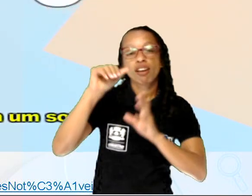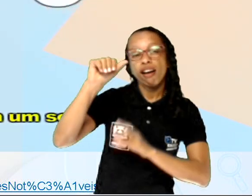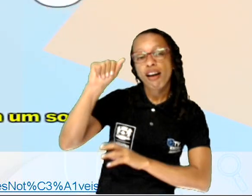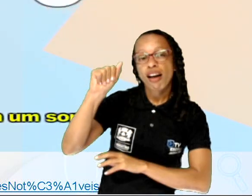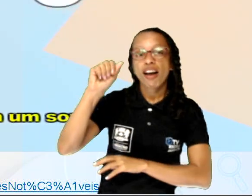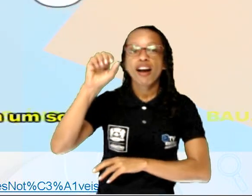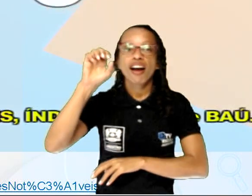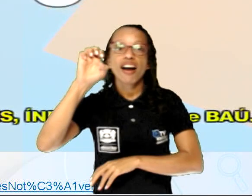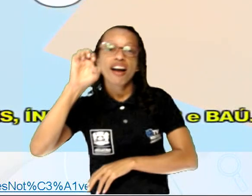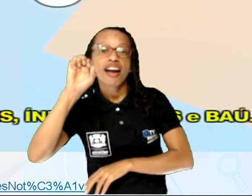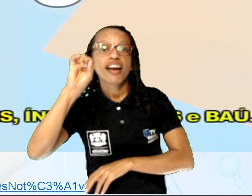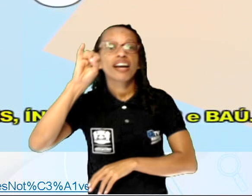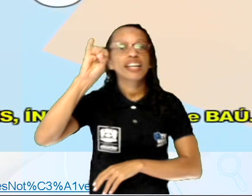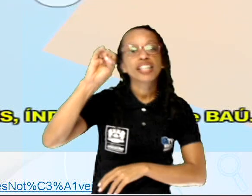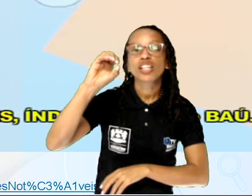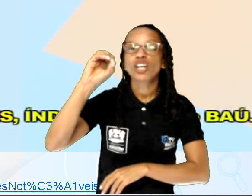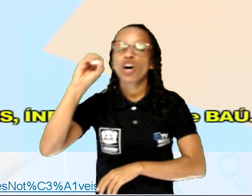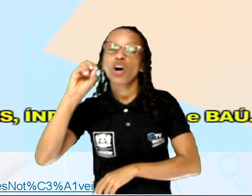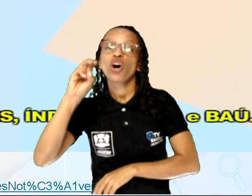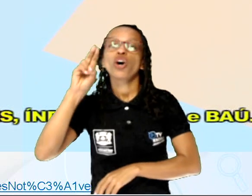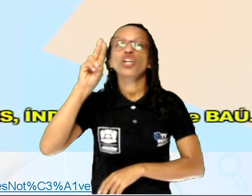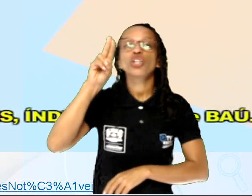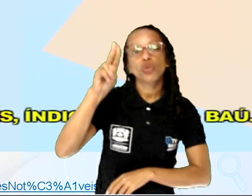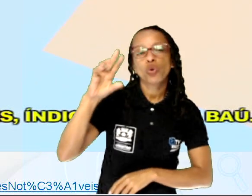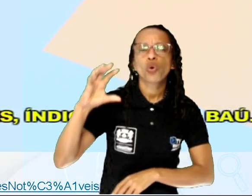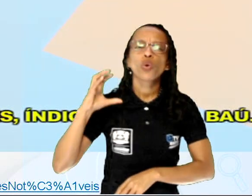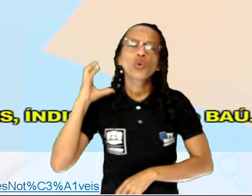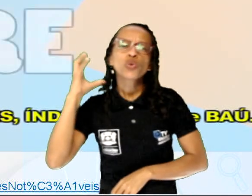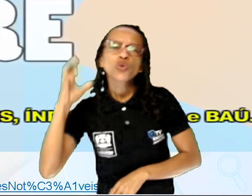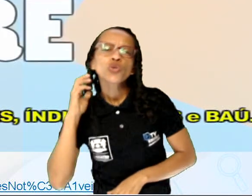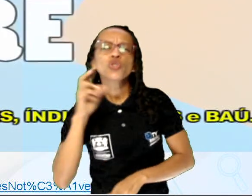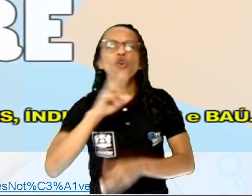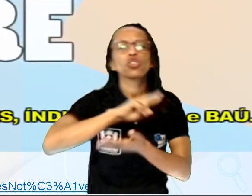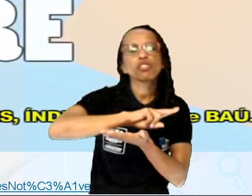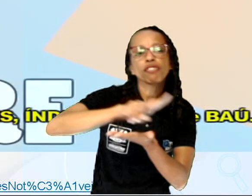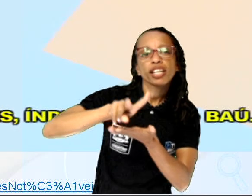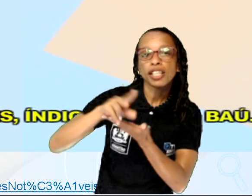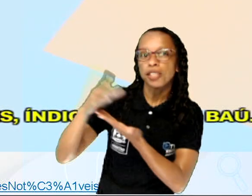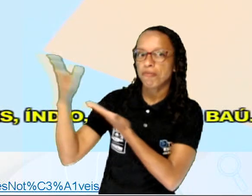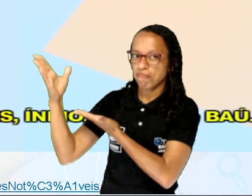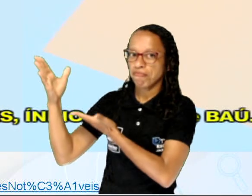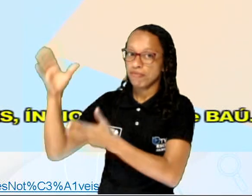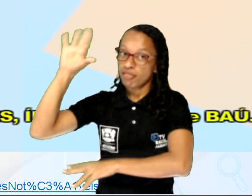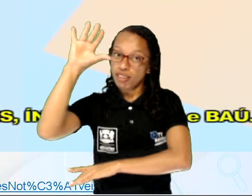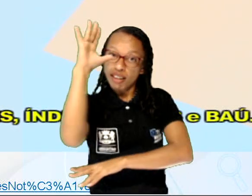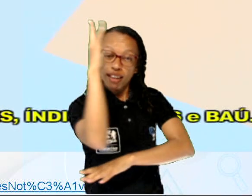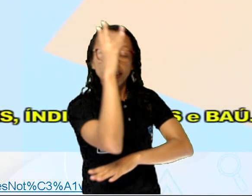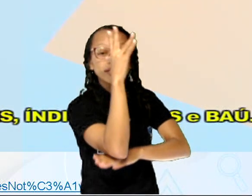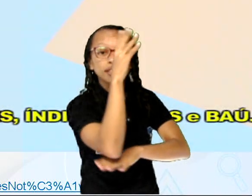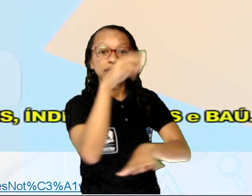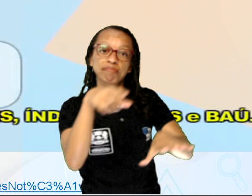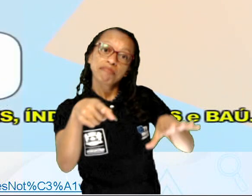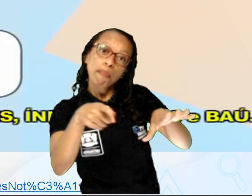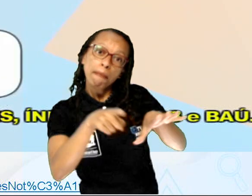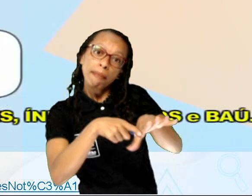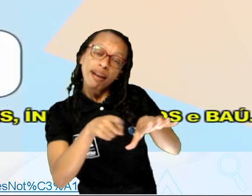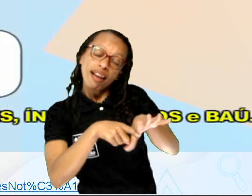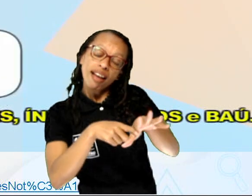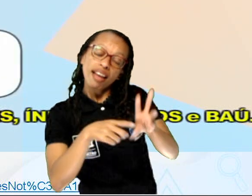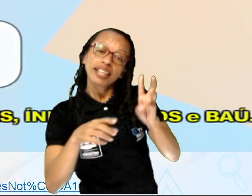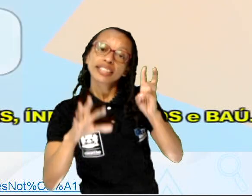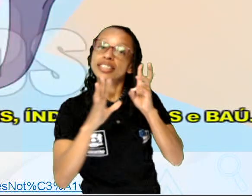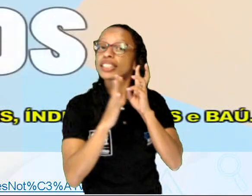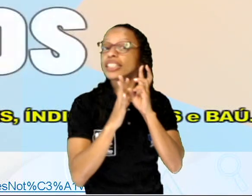U com um som mais aberto, como podemos observar em árvore, pés,